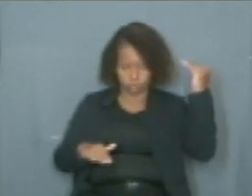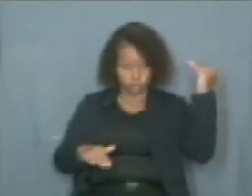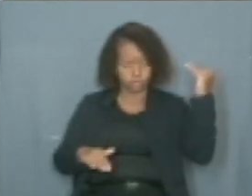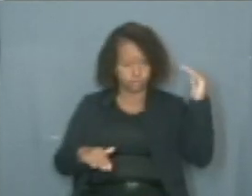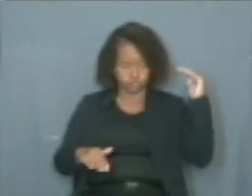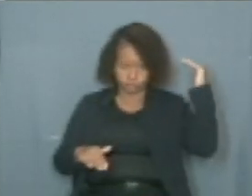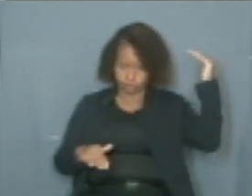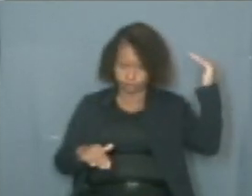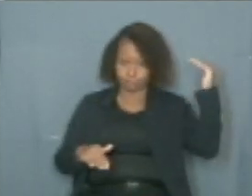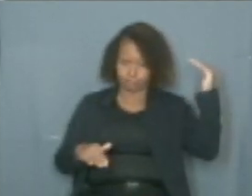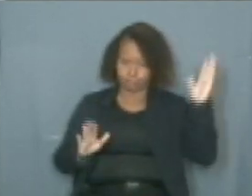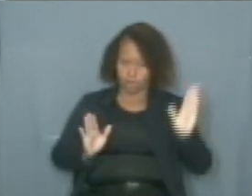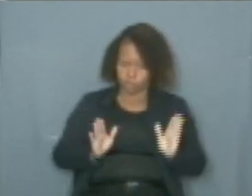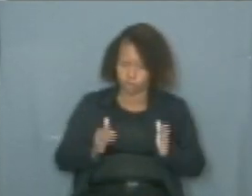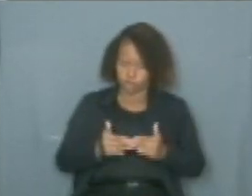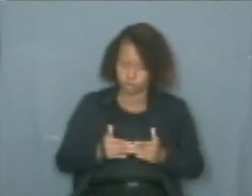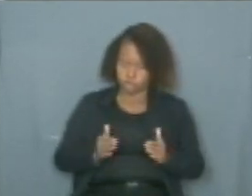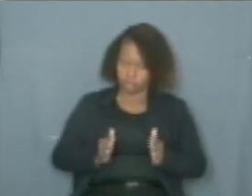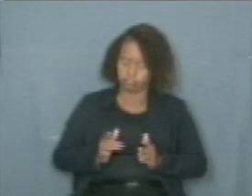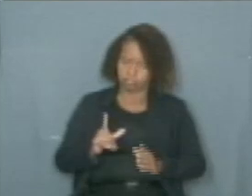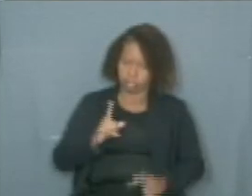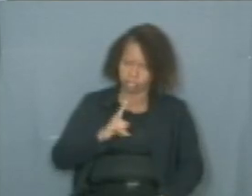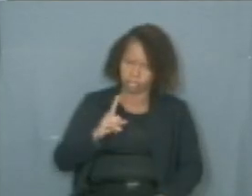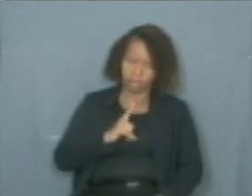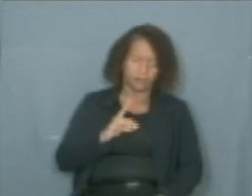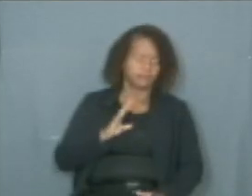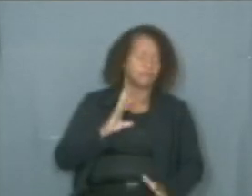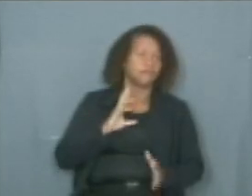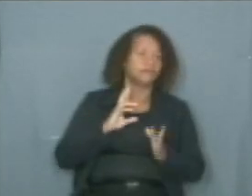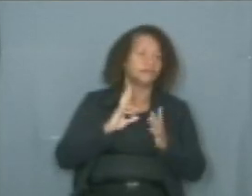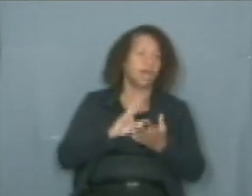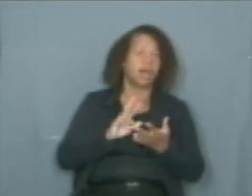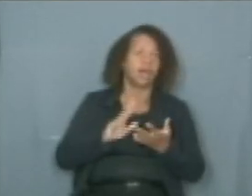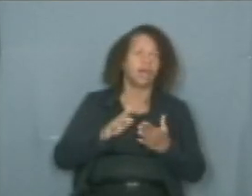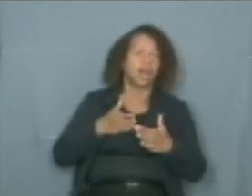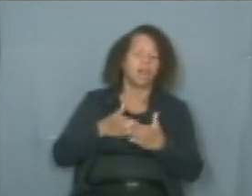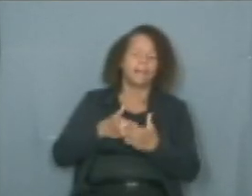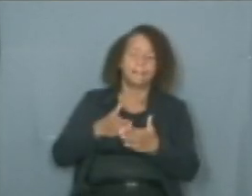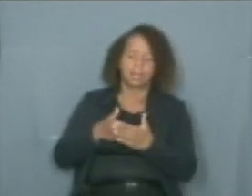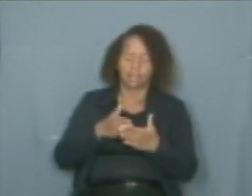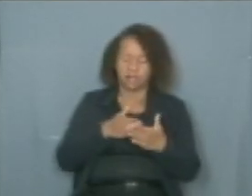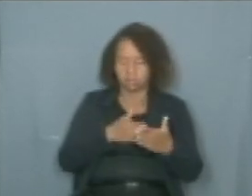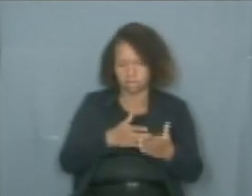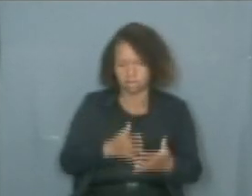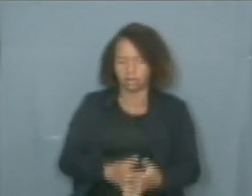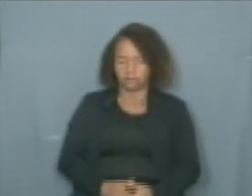autistas, que têm uma série de limitações